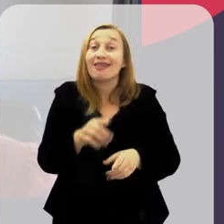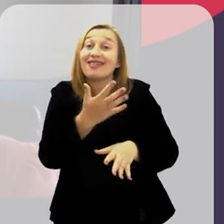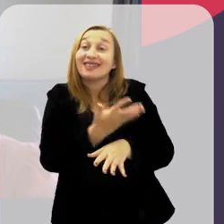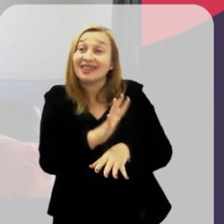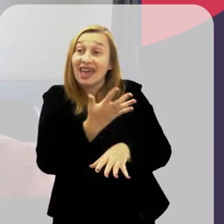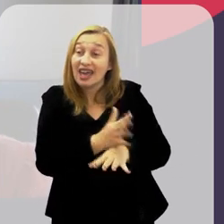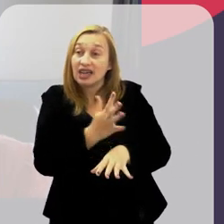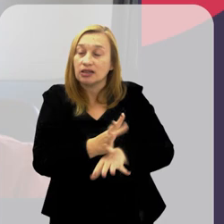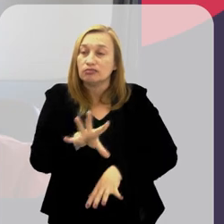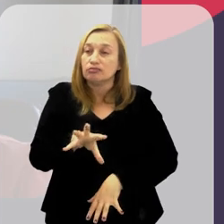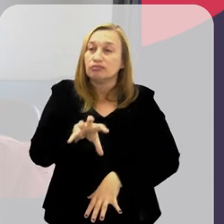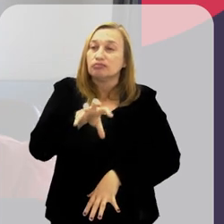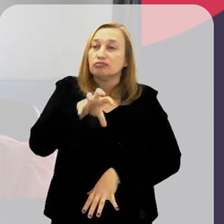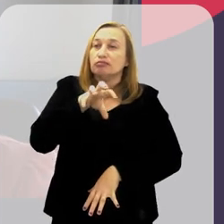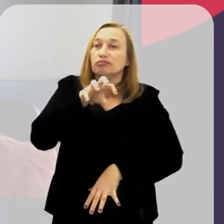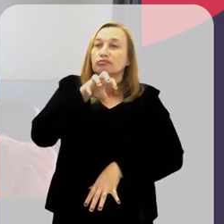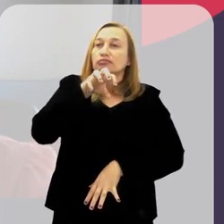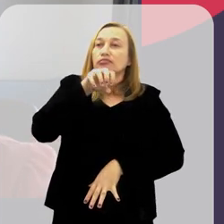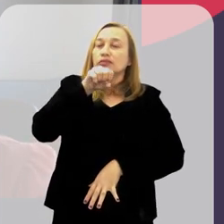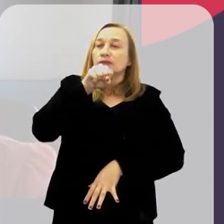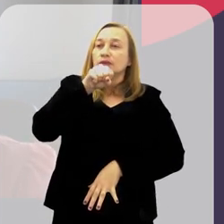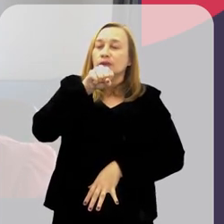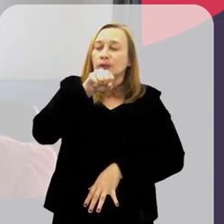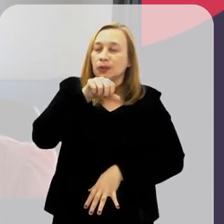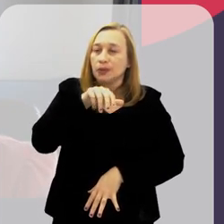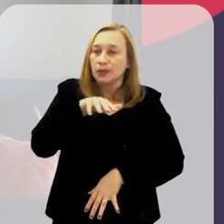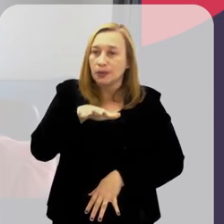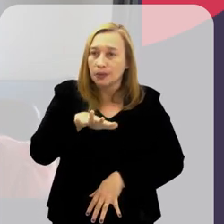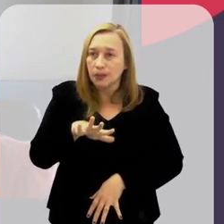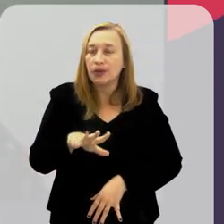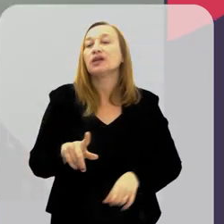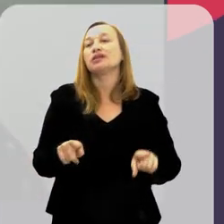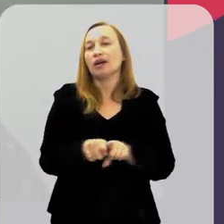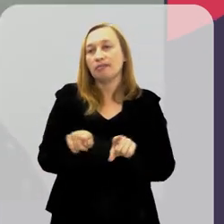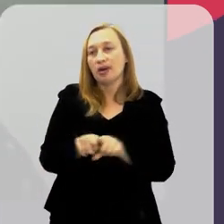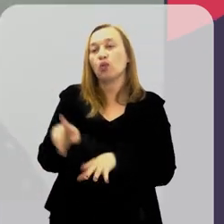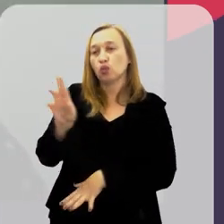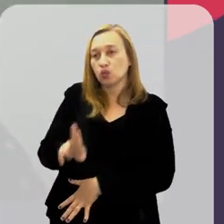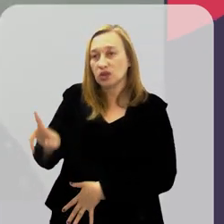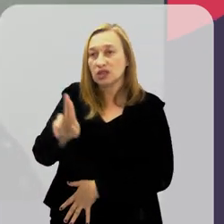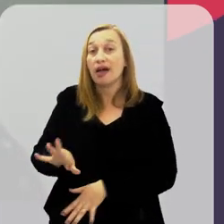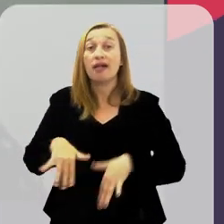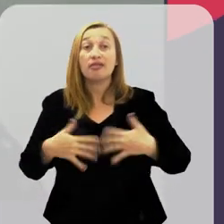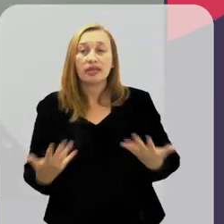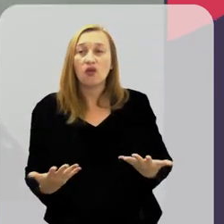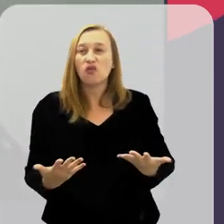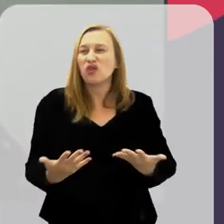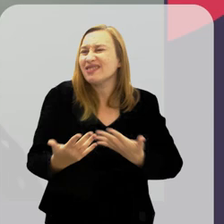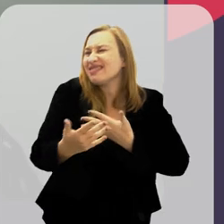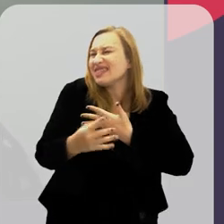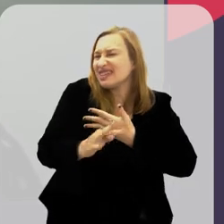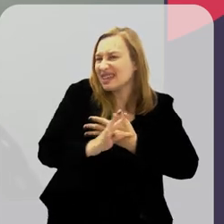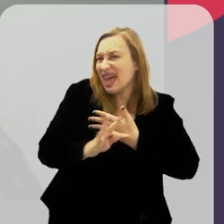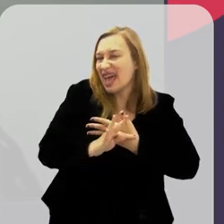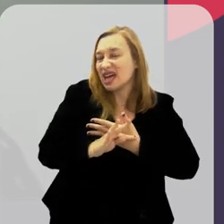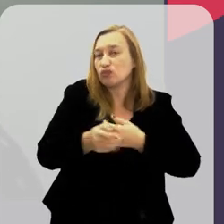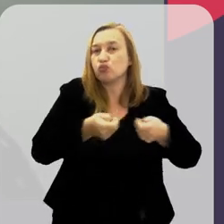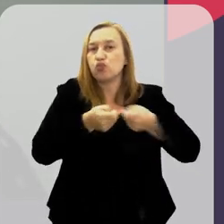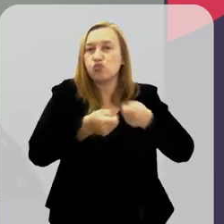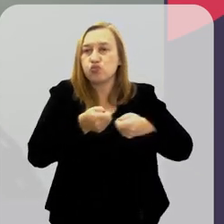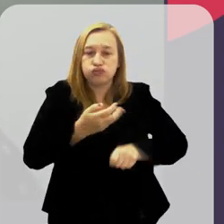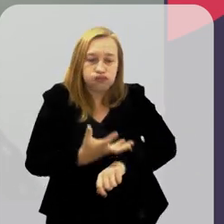de respiração nós utilizamos, e, enfim, são essas técnicas